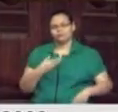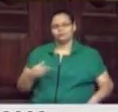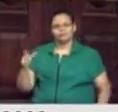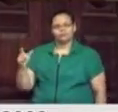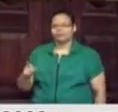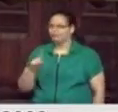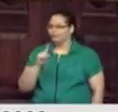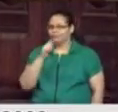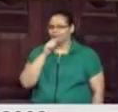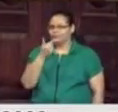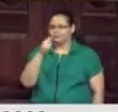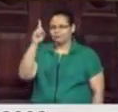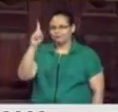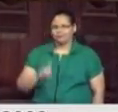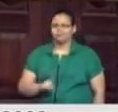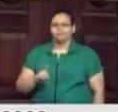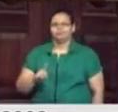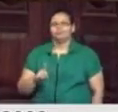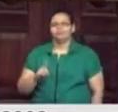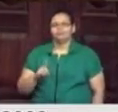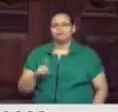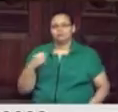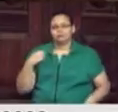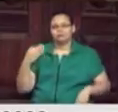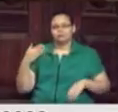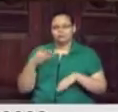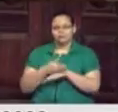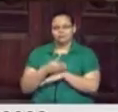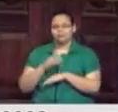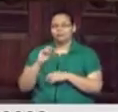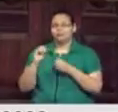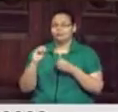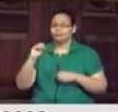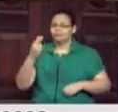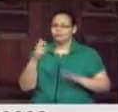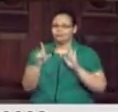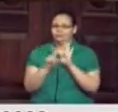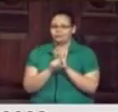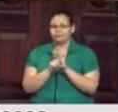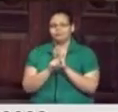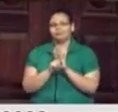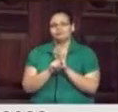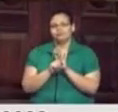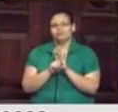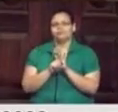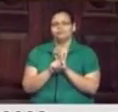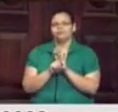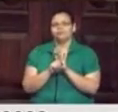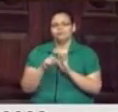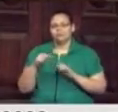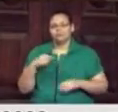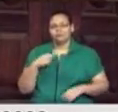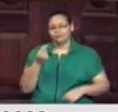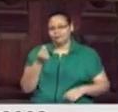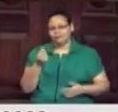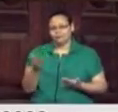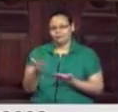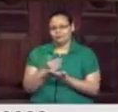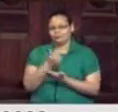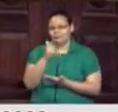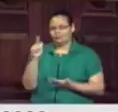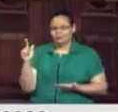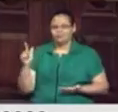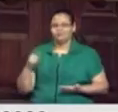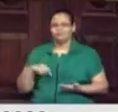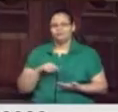tem o direito de entrar ou legislar sobre a questão dos fundos dos outros